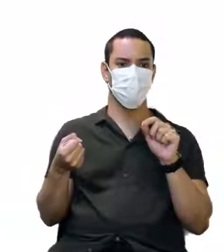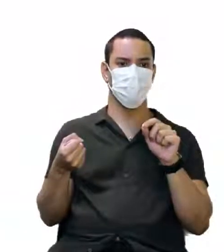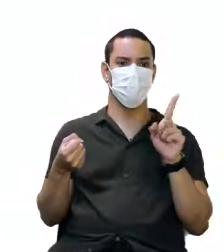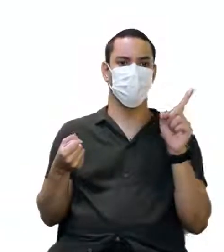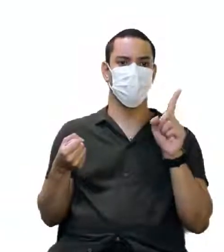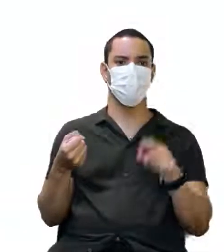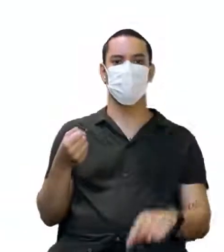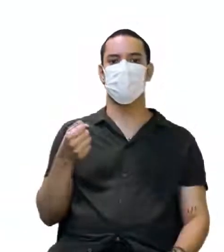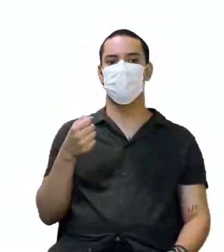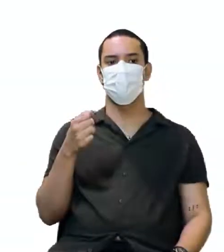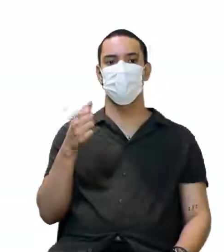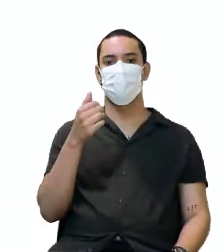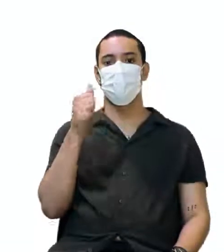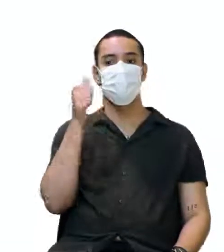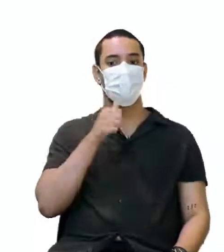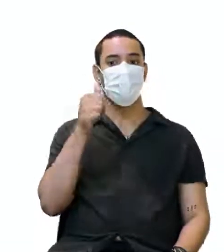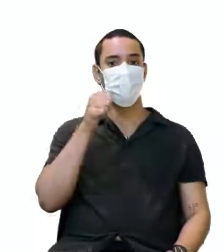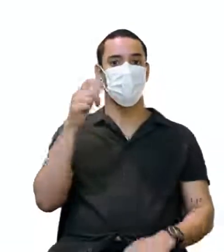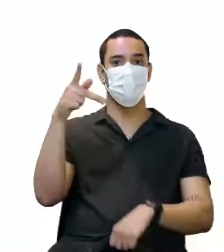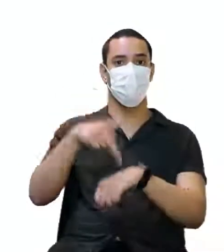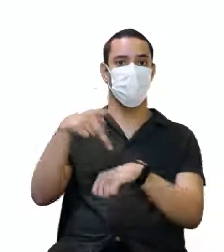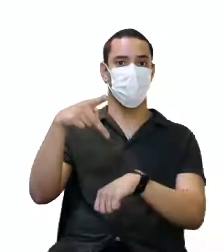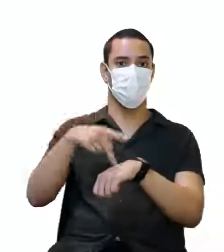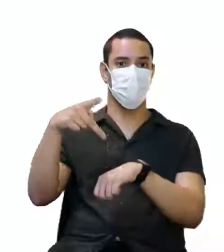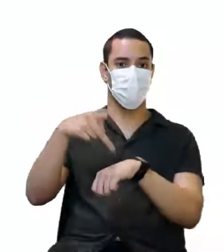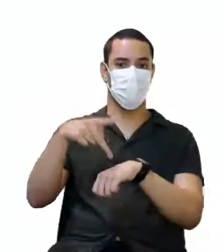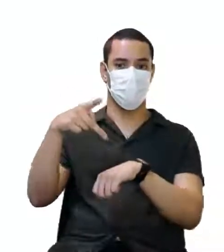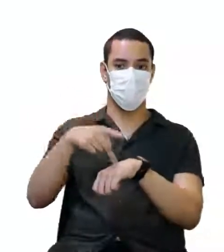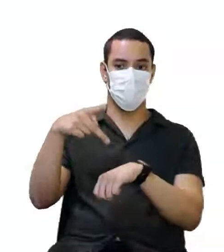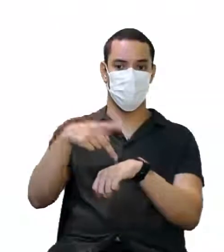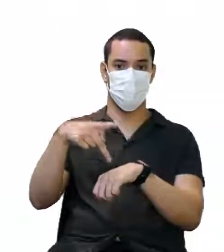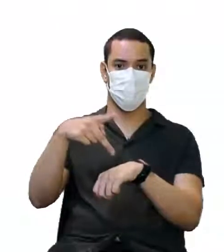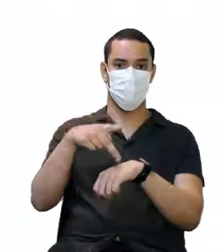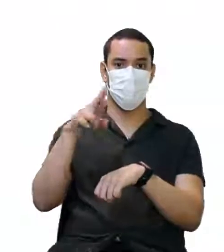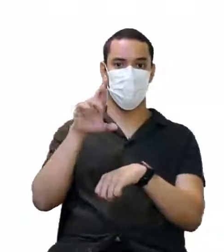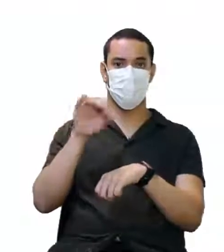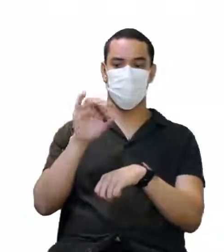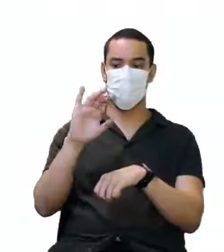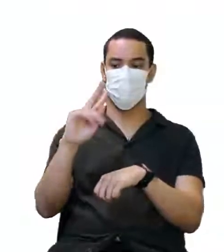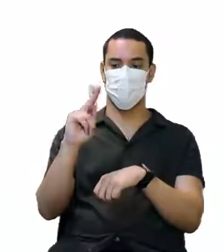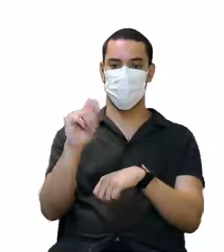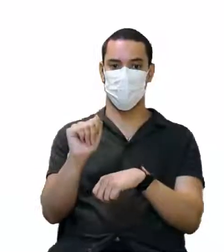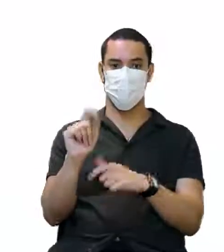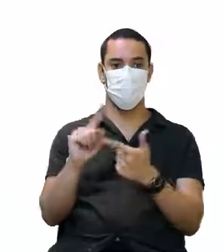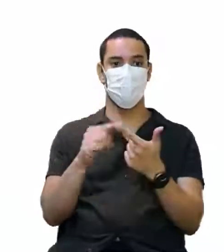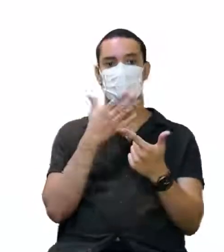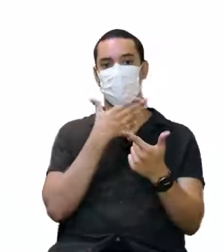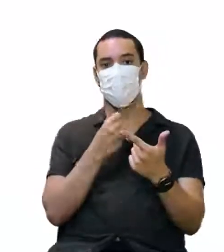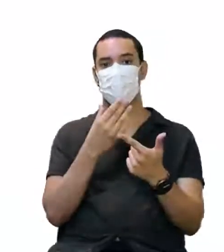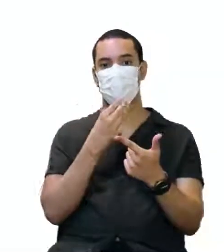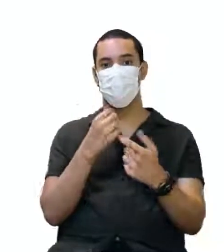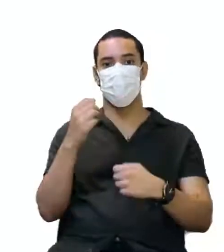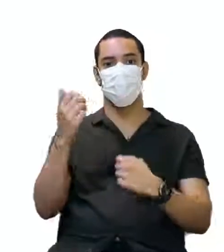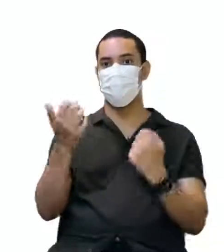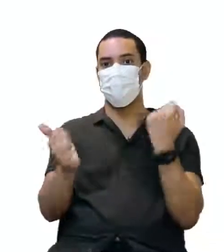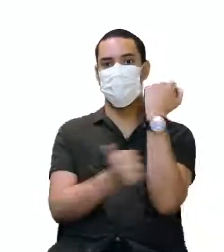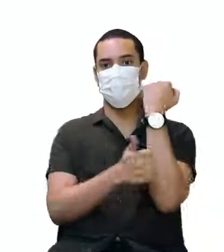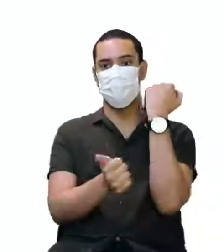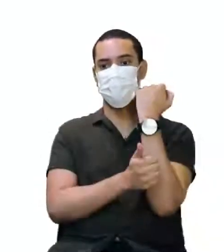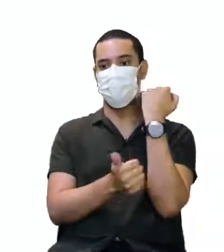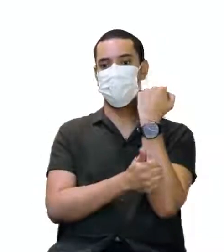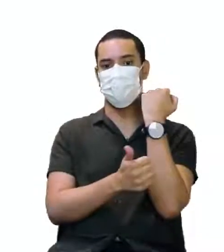uma rocha, um fragmento de uma rocha. E aí o macho tá carregando aqui, ó, um pedaço de